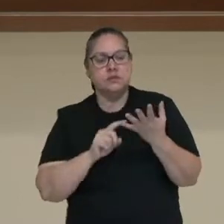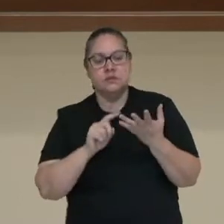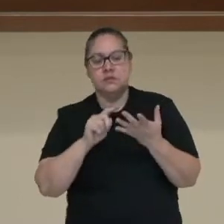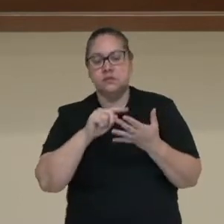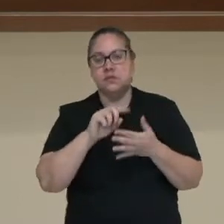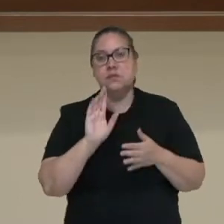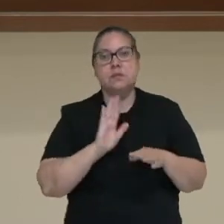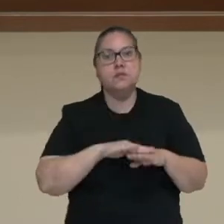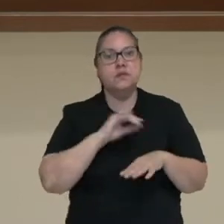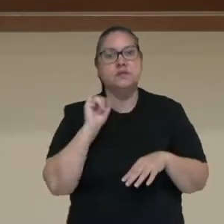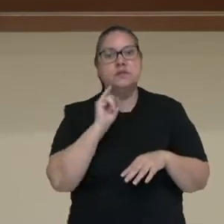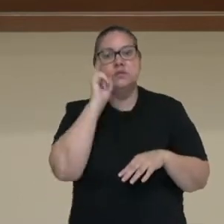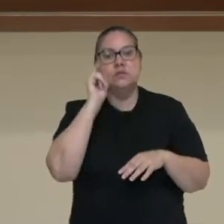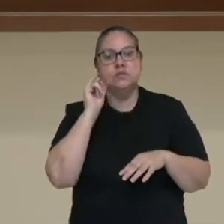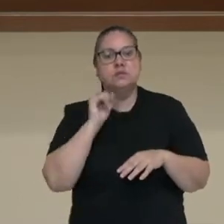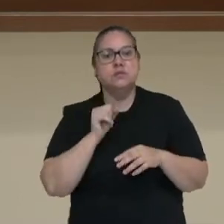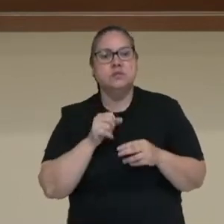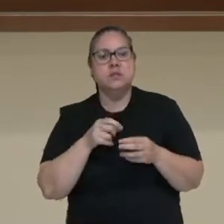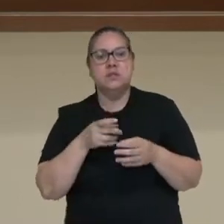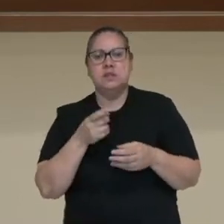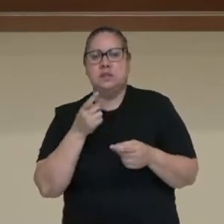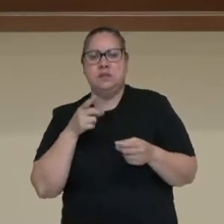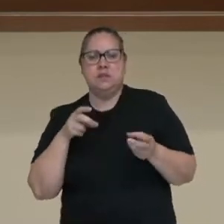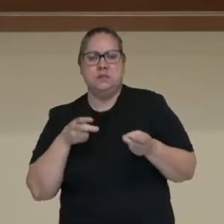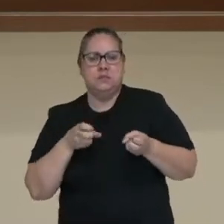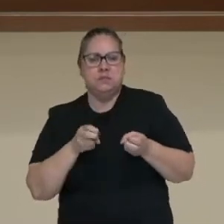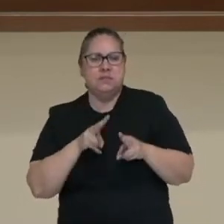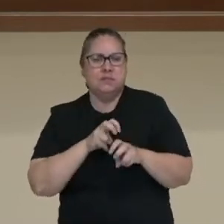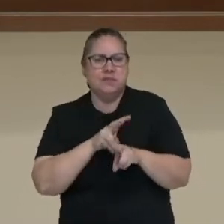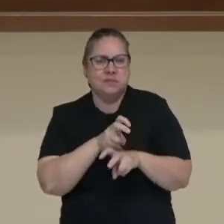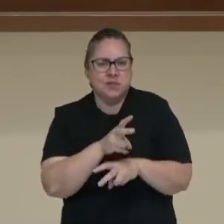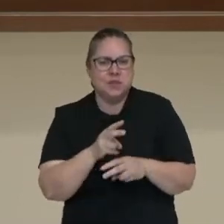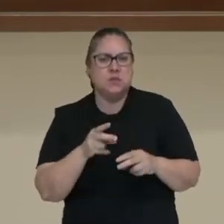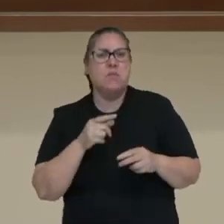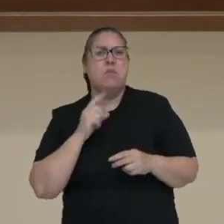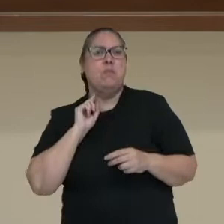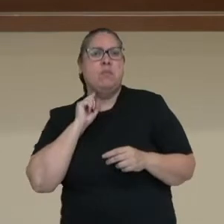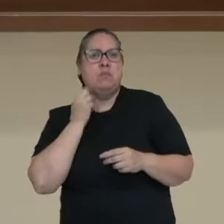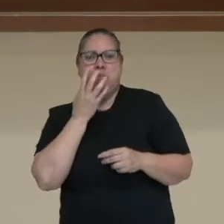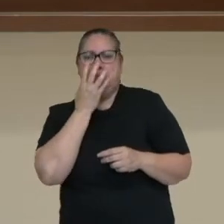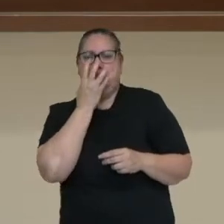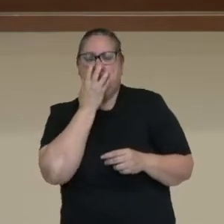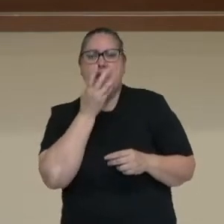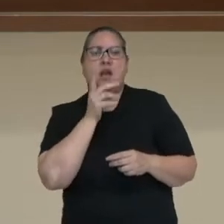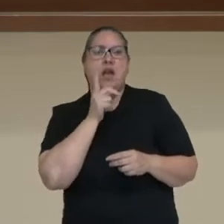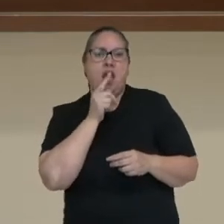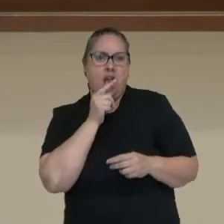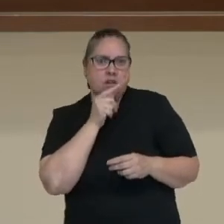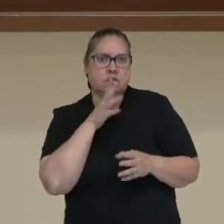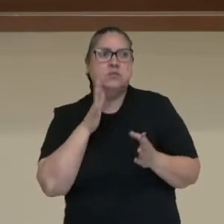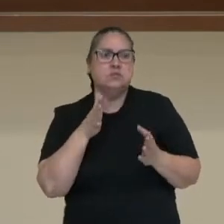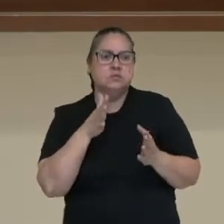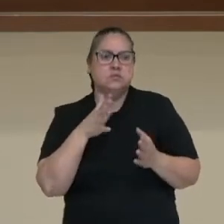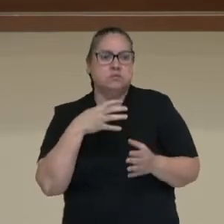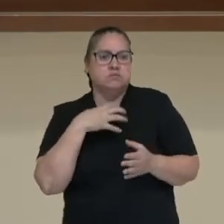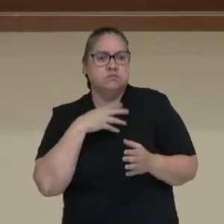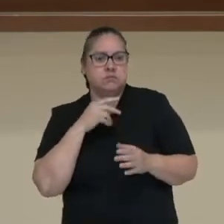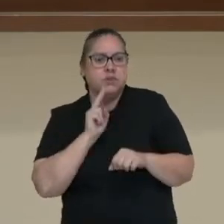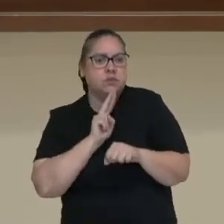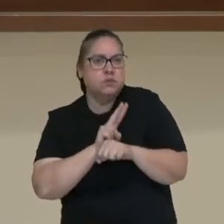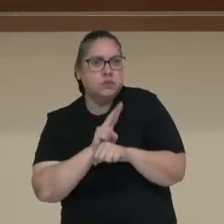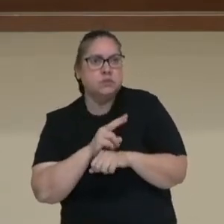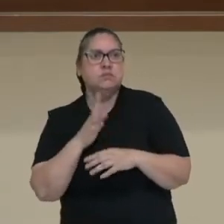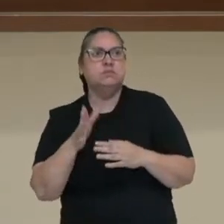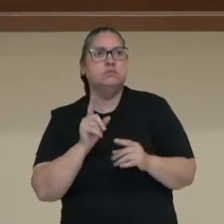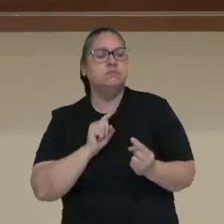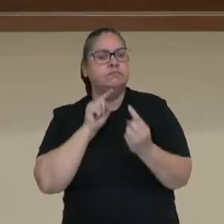principais formas de se contaminar ou de se poluir a água, né, para criar consciência no sentido da preservação também. Vamos